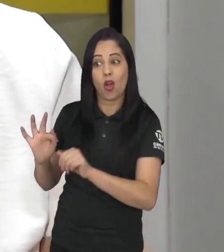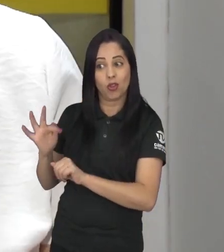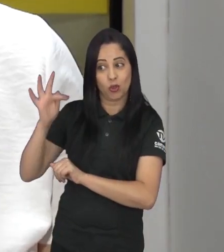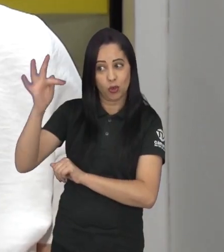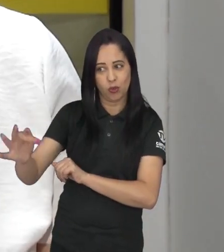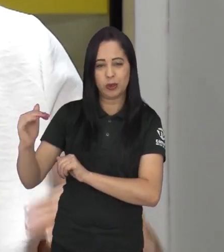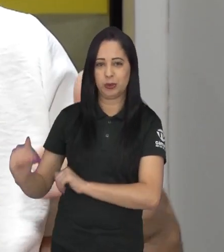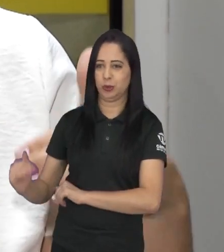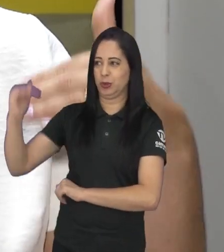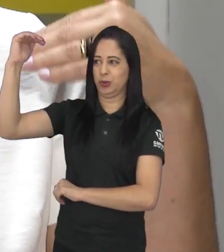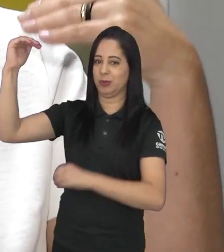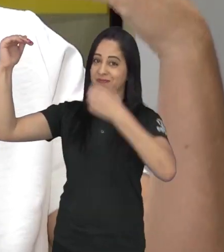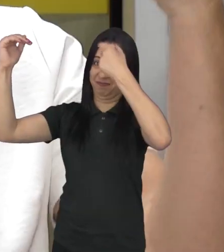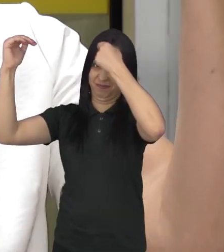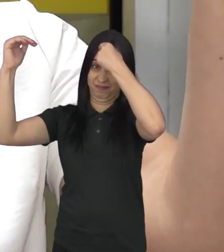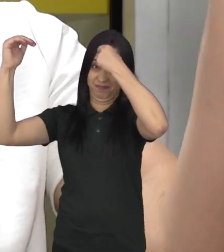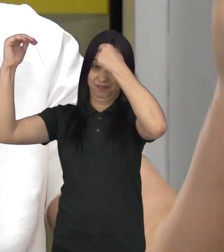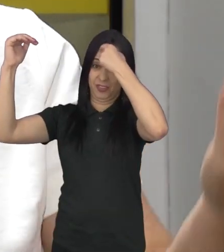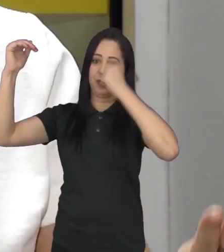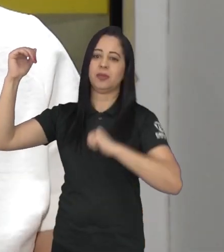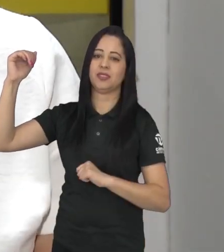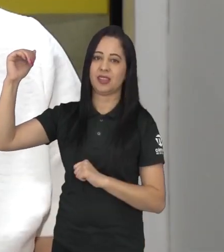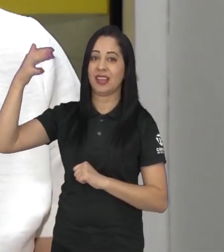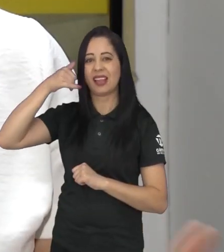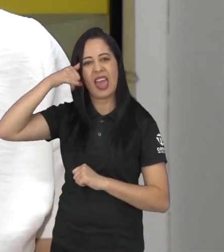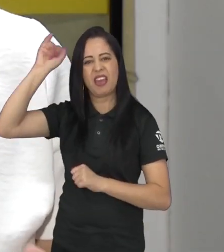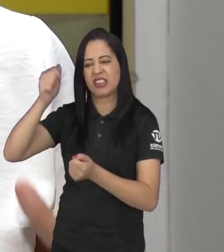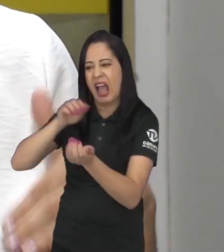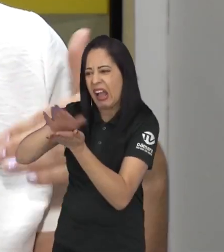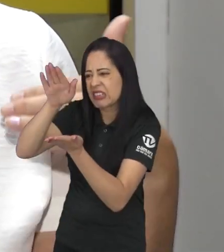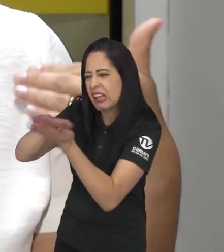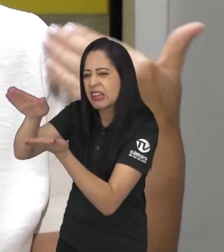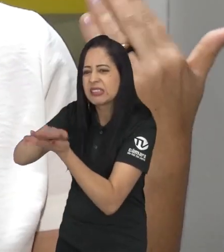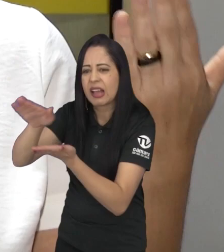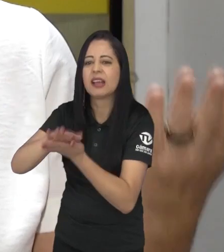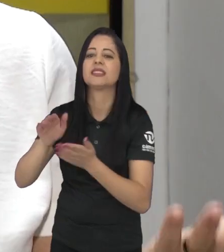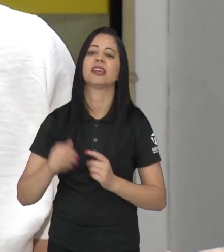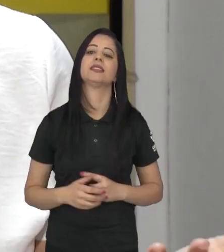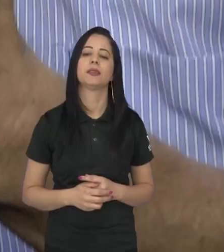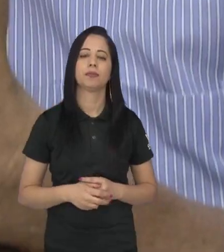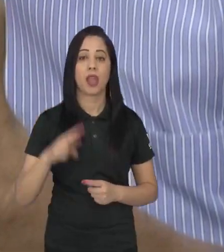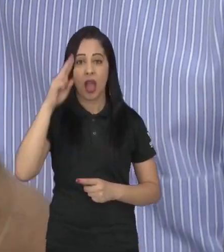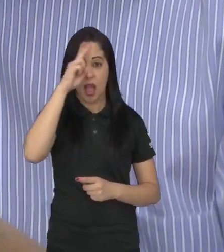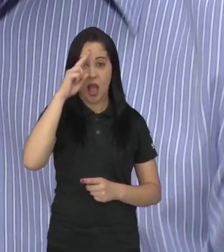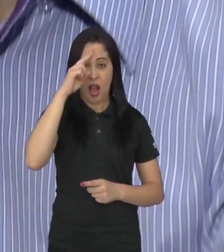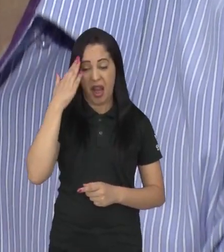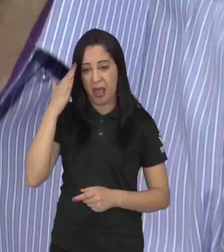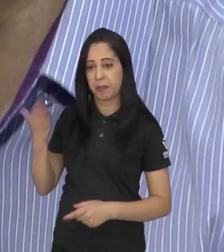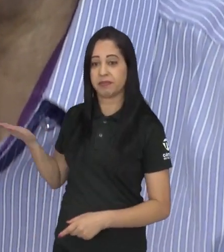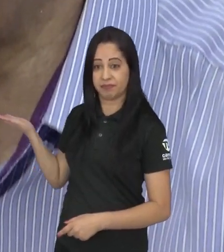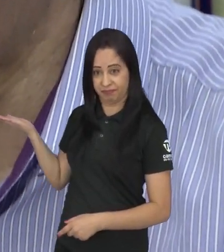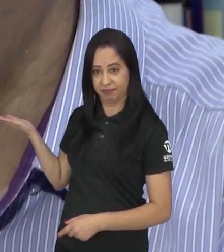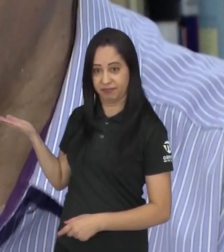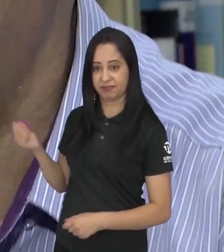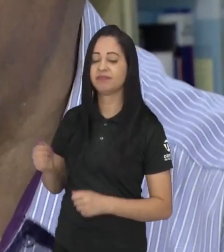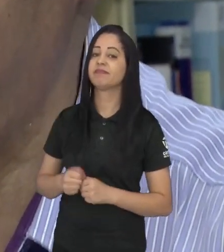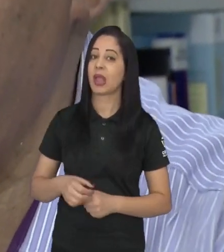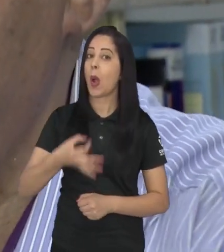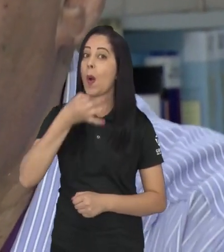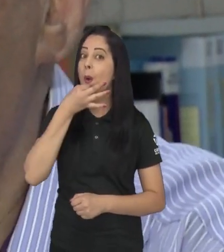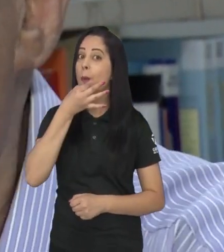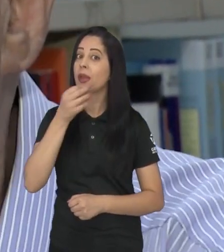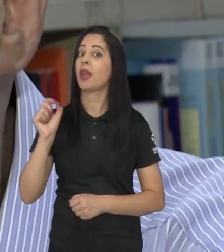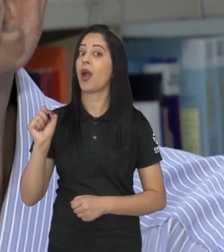dinheiro, finança, eu acho que nós teremos adultos mais conscientes, menos consumistas. E lembram do Laureano, economista